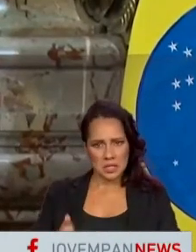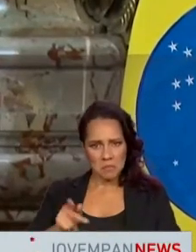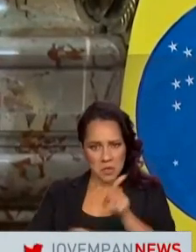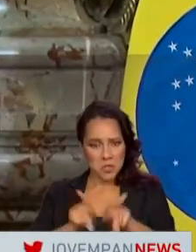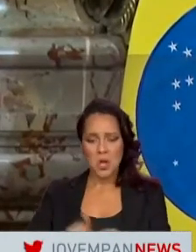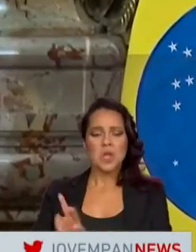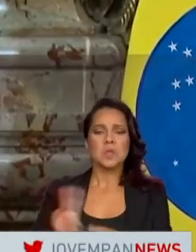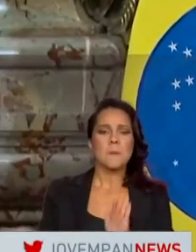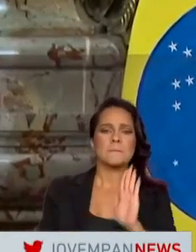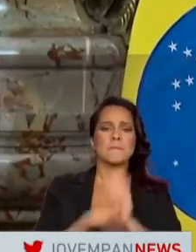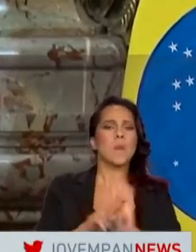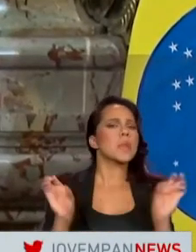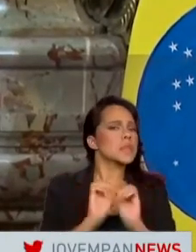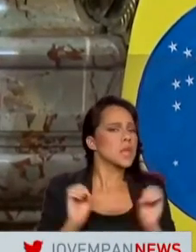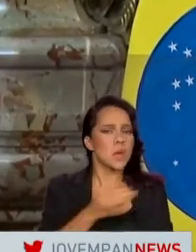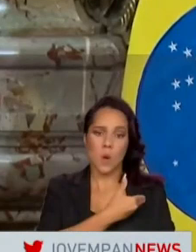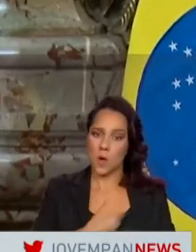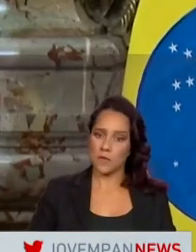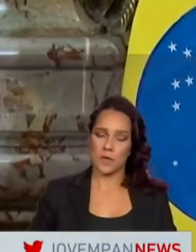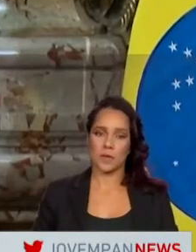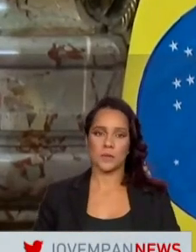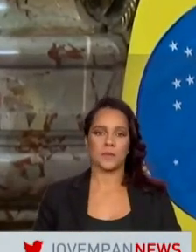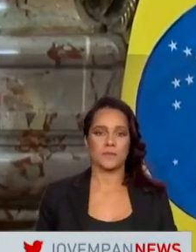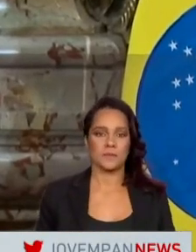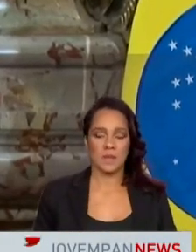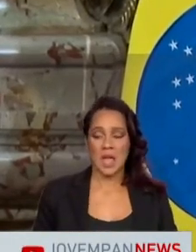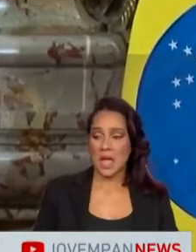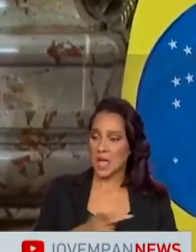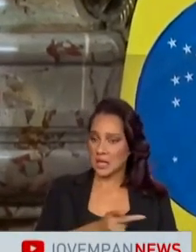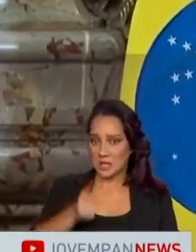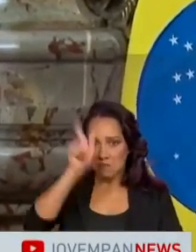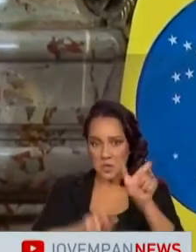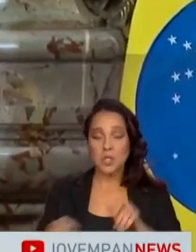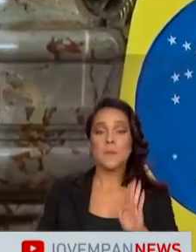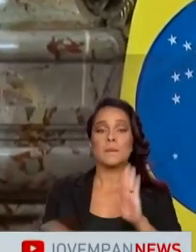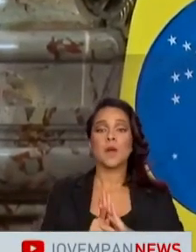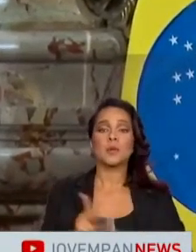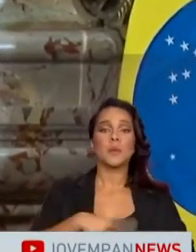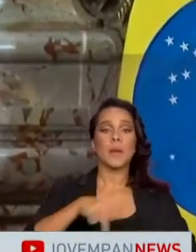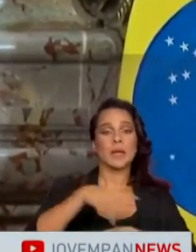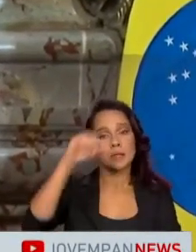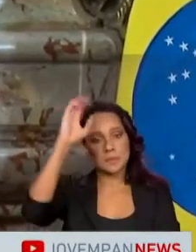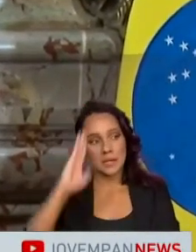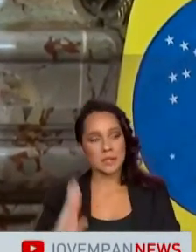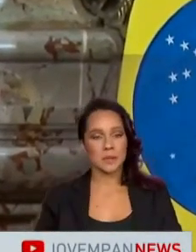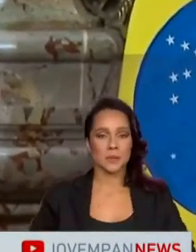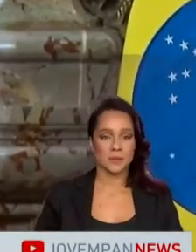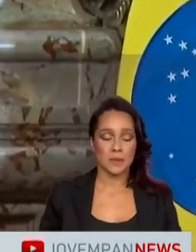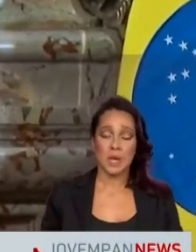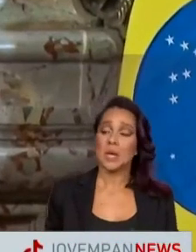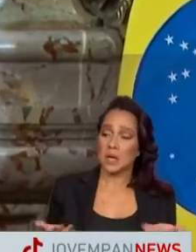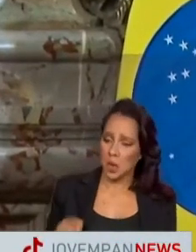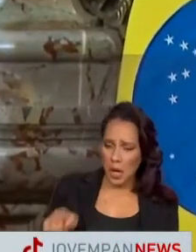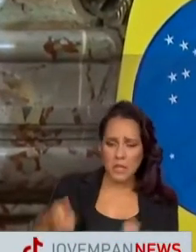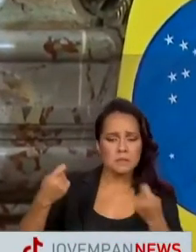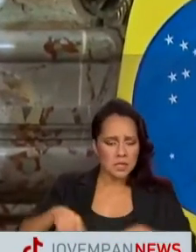não pertence a nenhum governo... Não pertence a nenhum governo... Essa gente pertence ao Estado brasileiro... Pertence ao Estado brasileiro... Portanto,